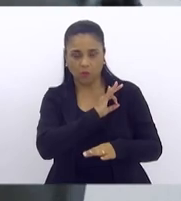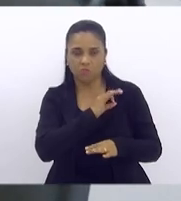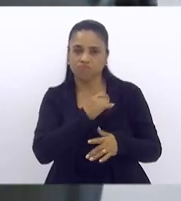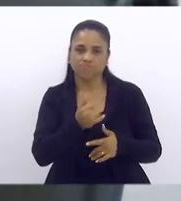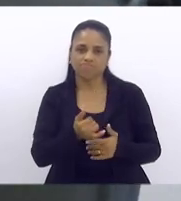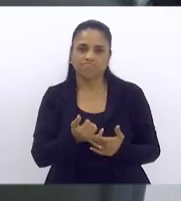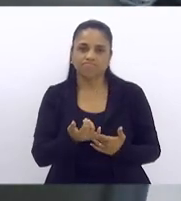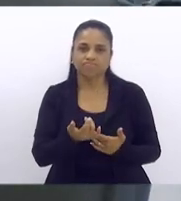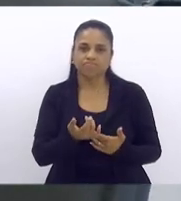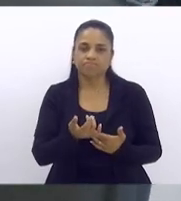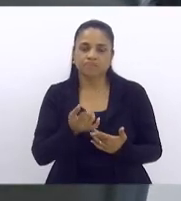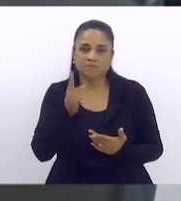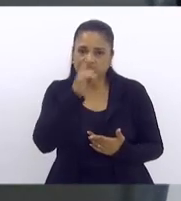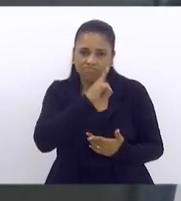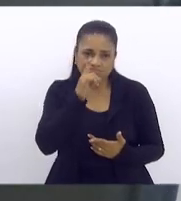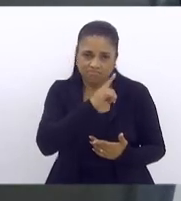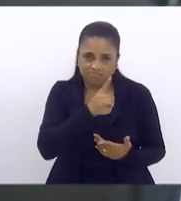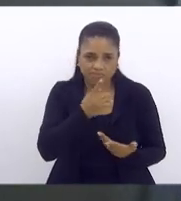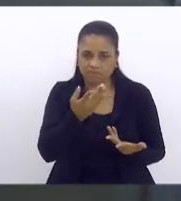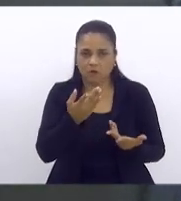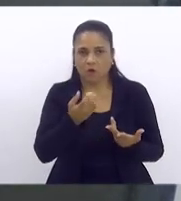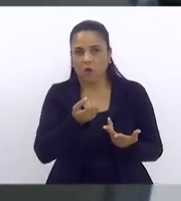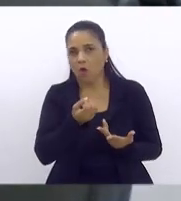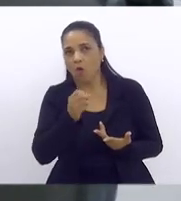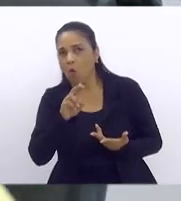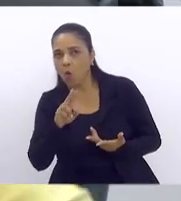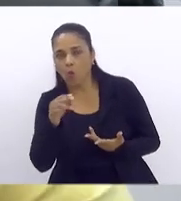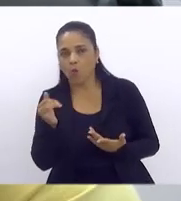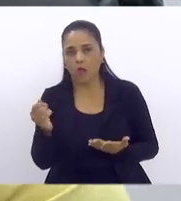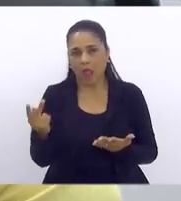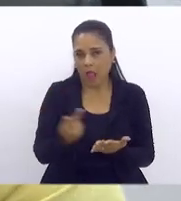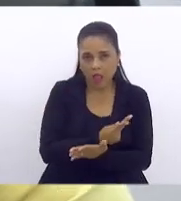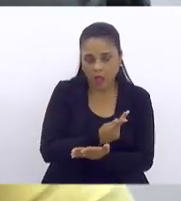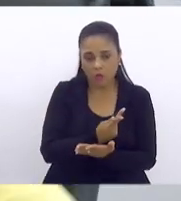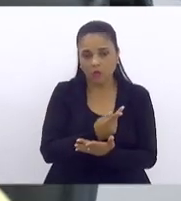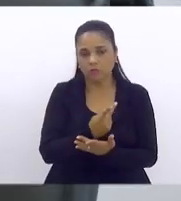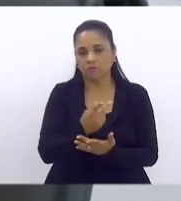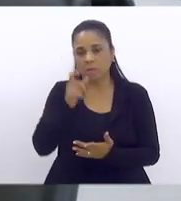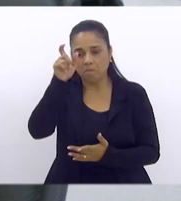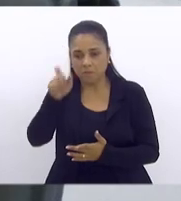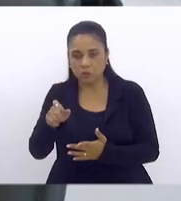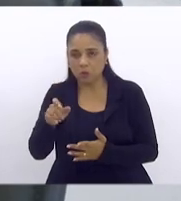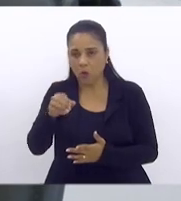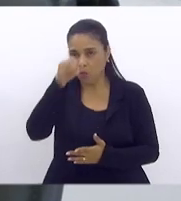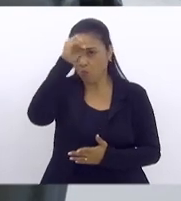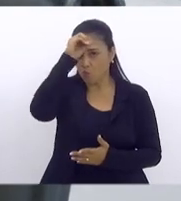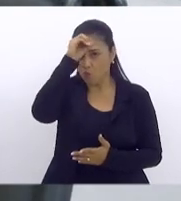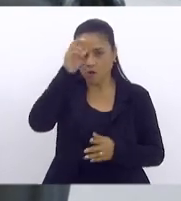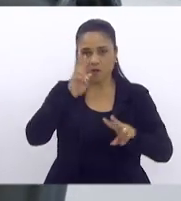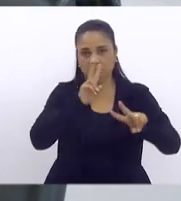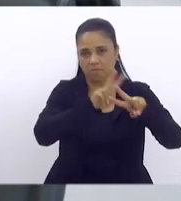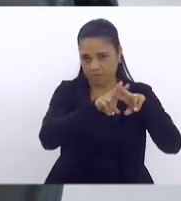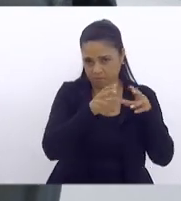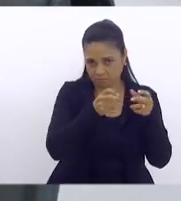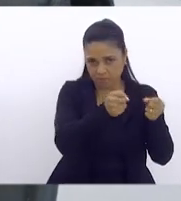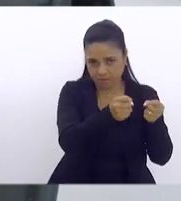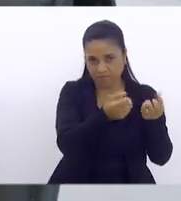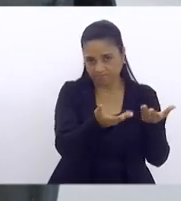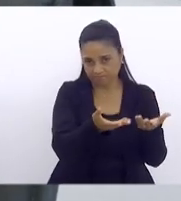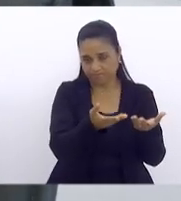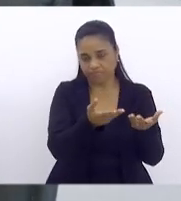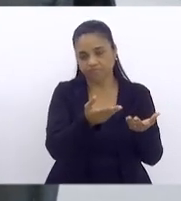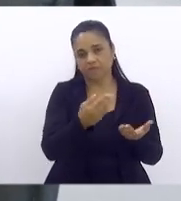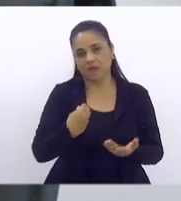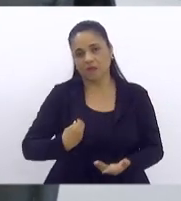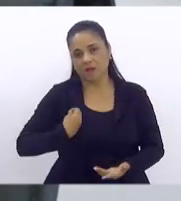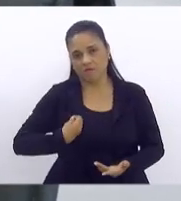equívoco coloque uma pessoa inocente atrás das grades, colocando a sua vida aí completamente